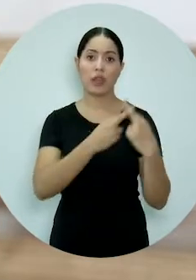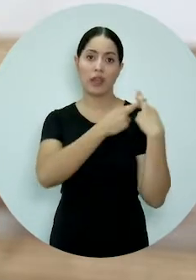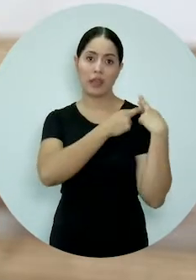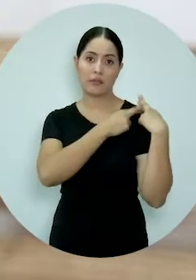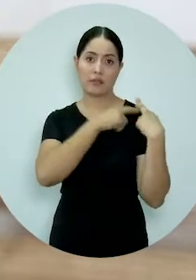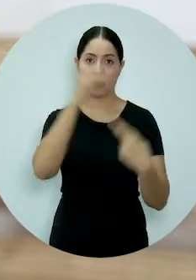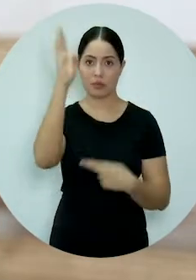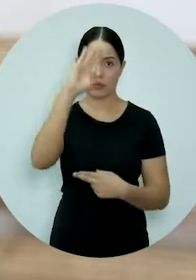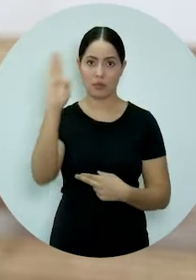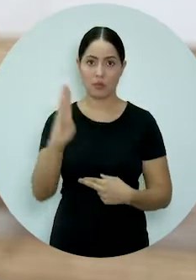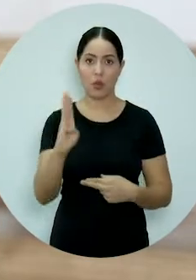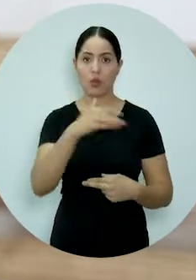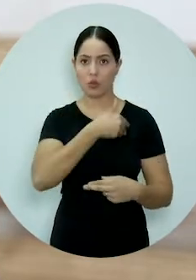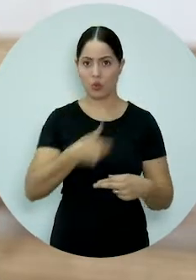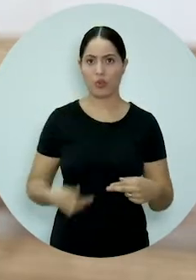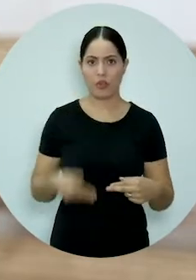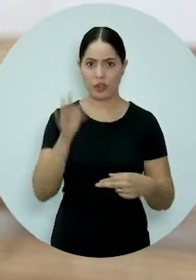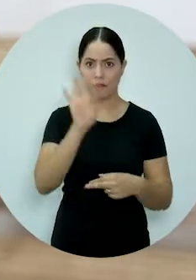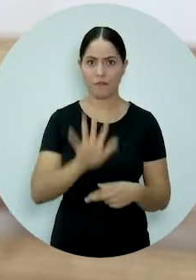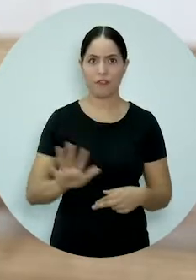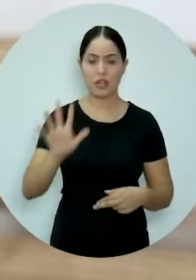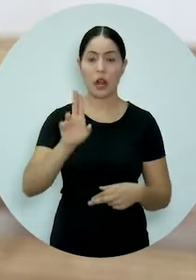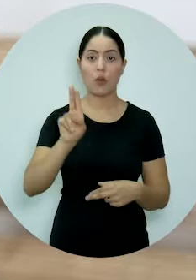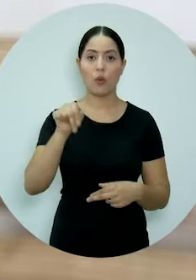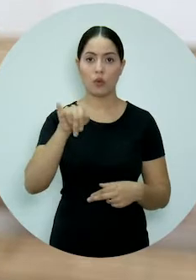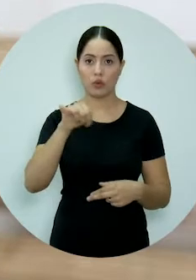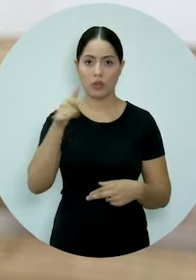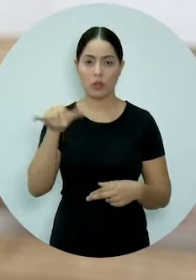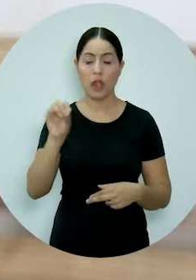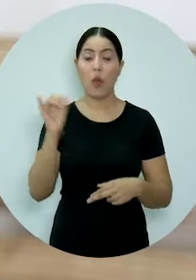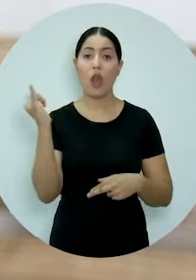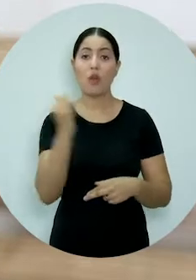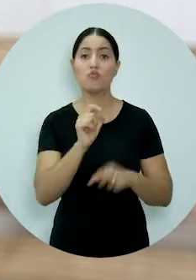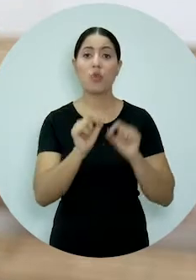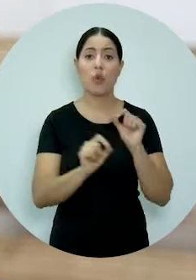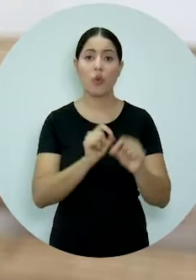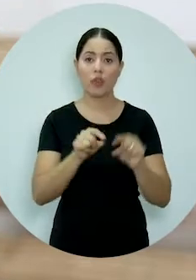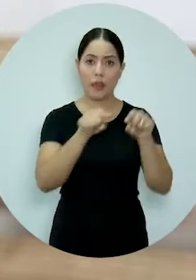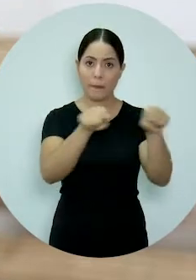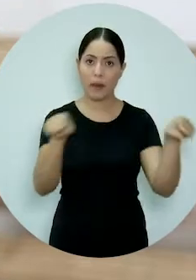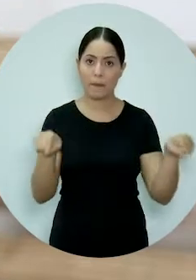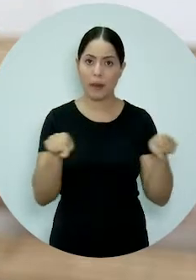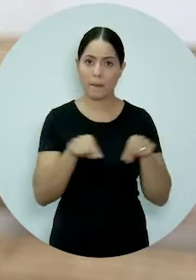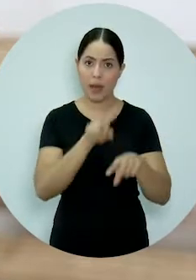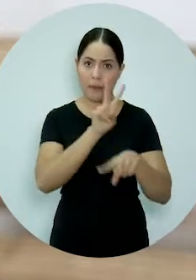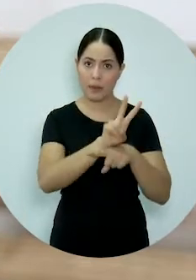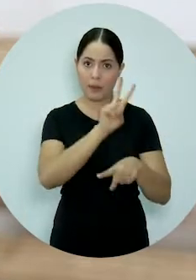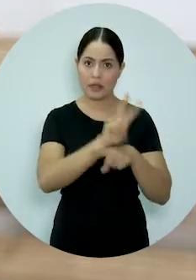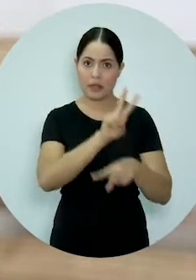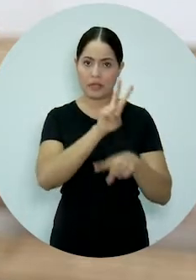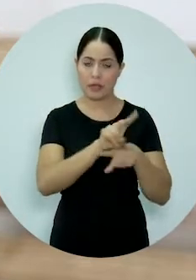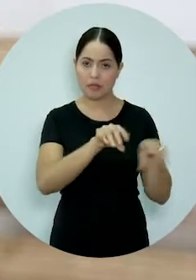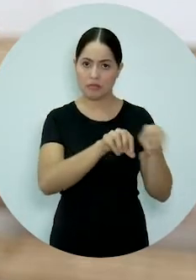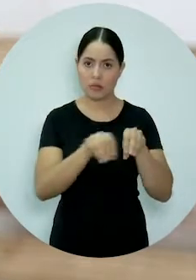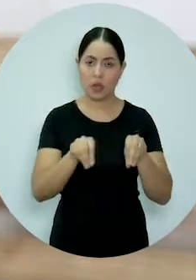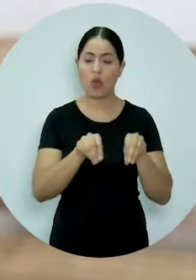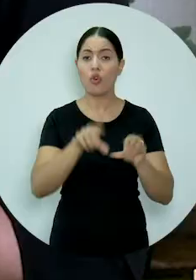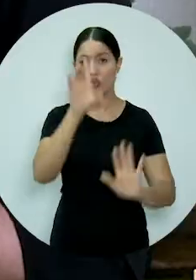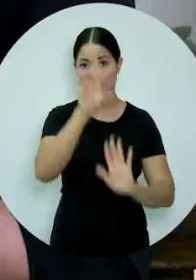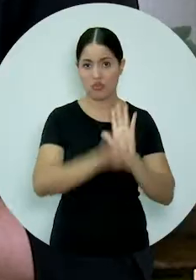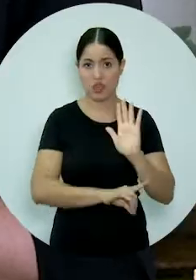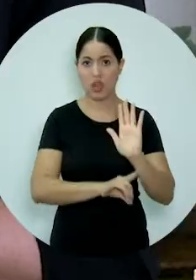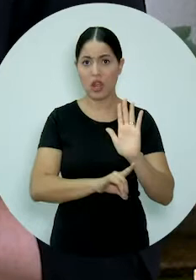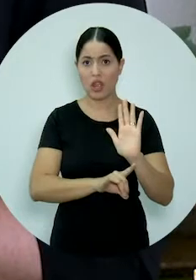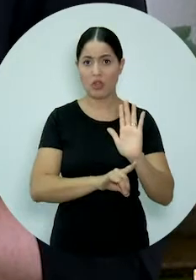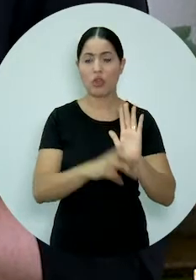responsabilidade da União, portanto do governo federal, em demarcar e fazer com que essas terras sejam protegidas.